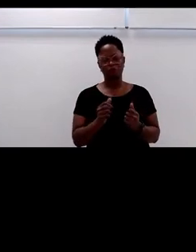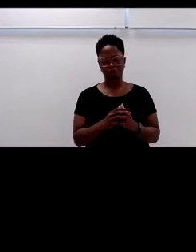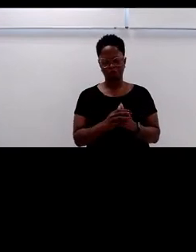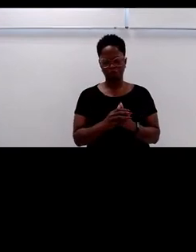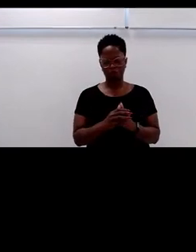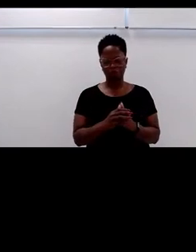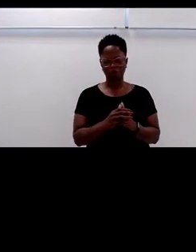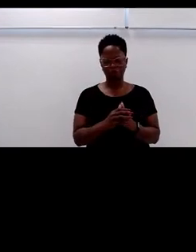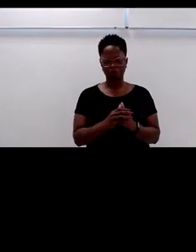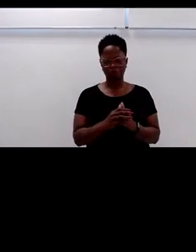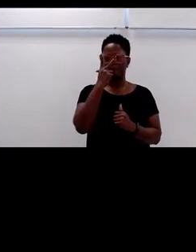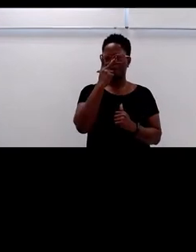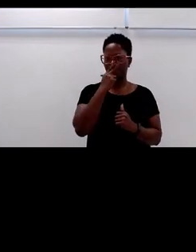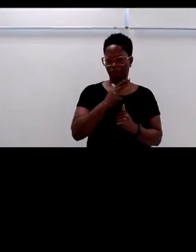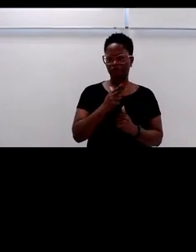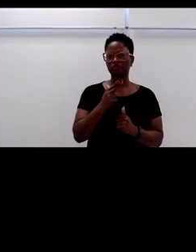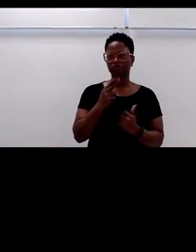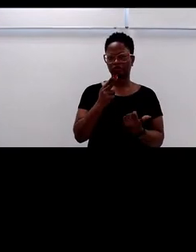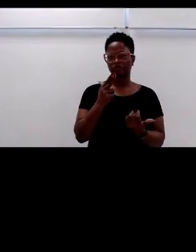Deixa.